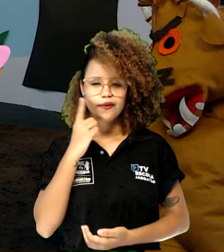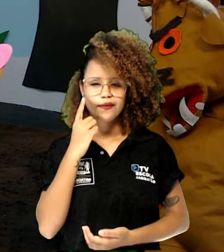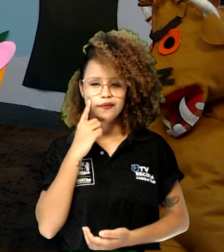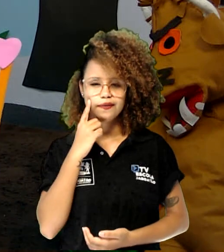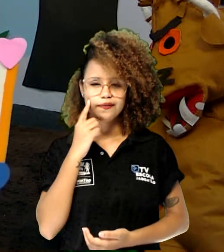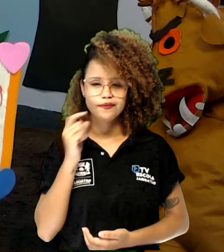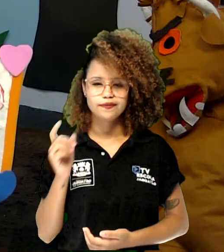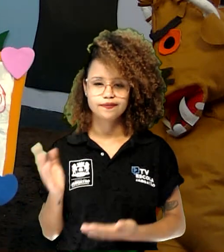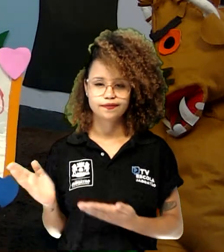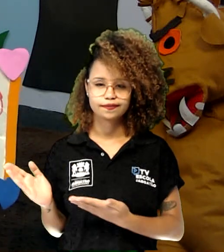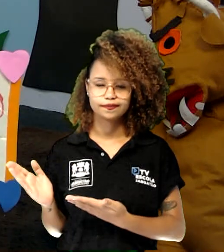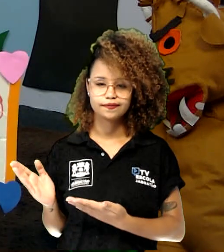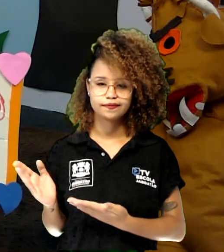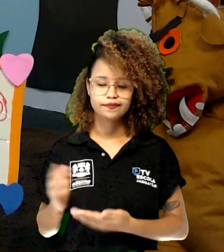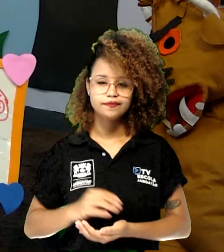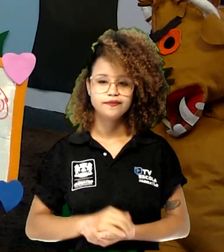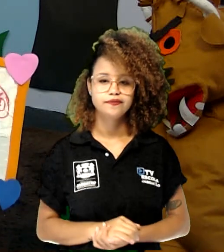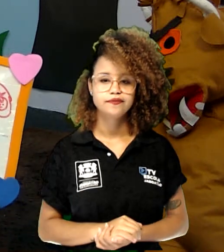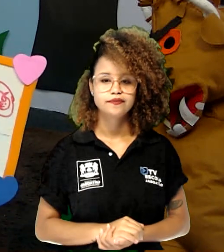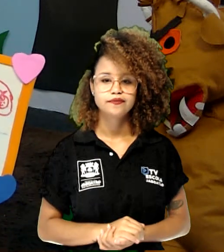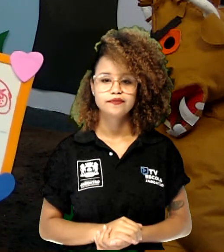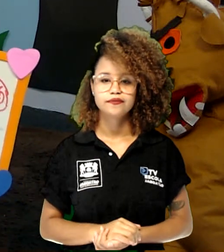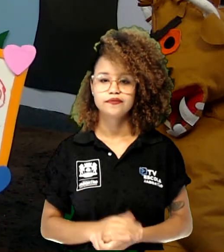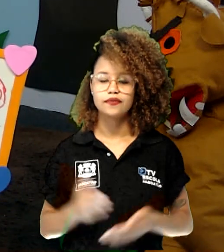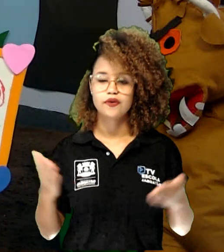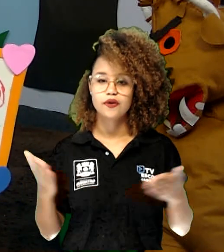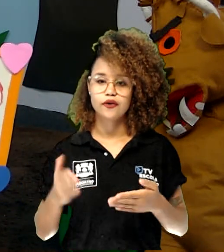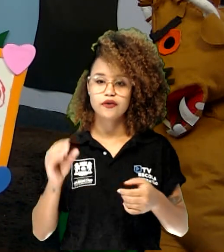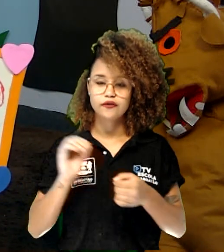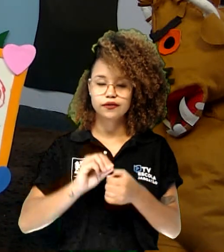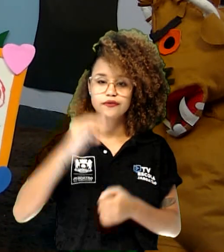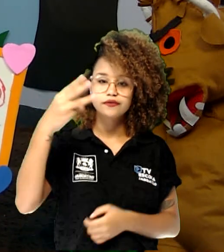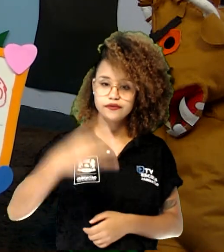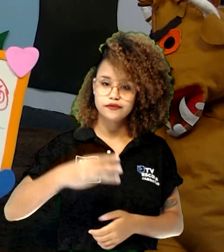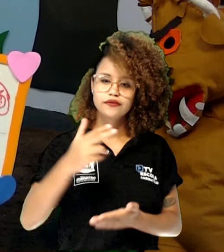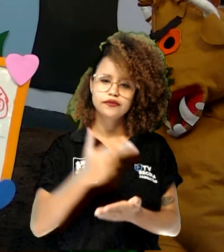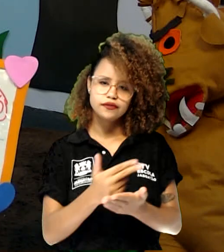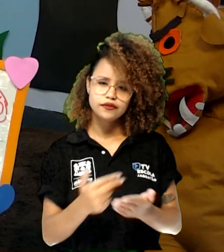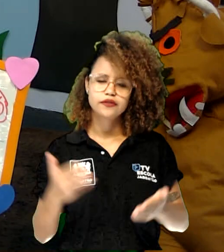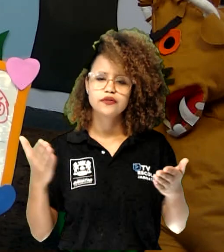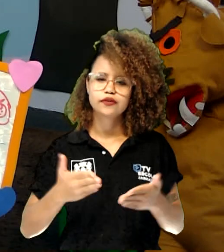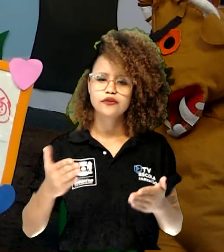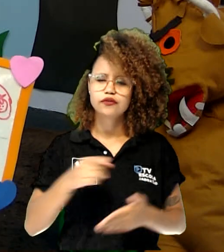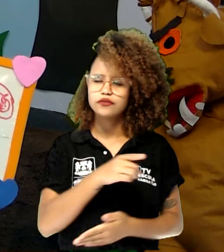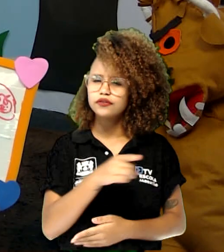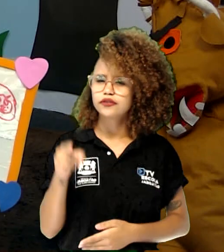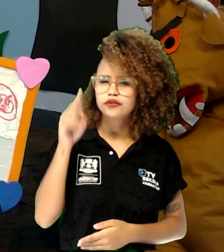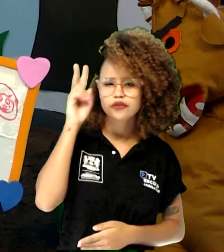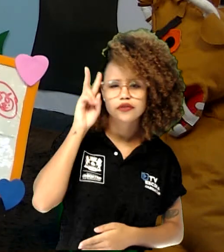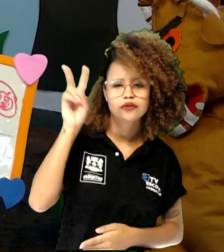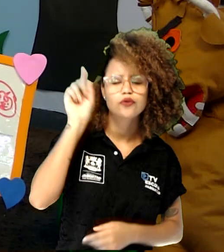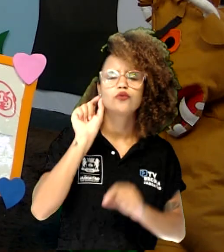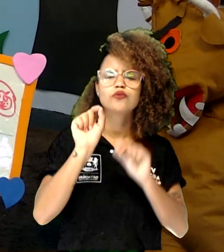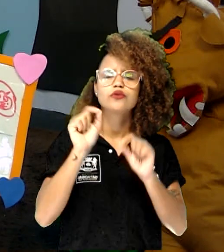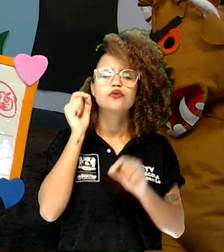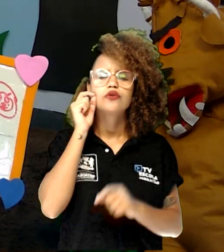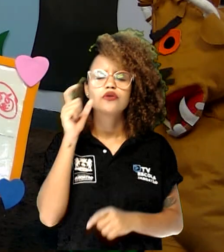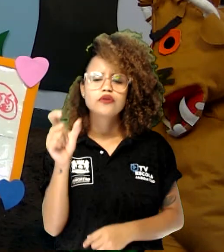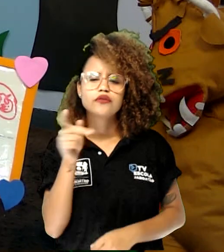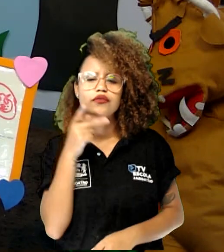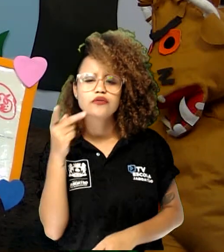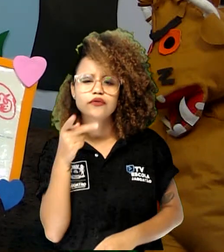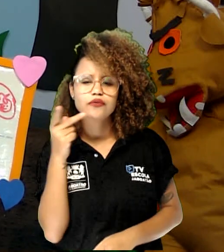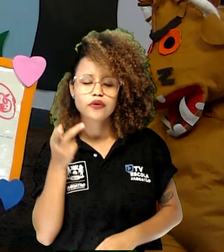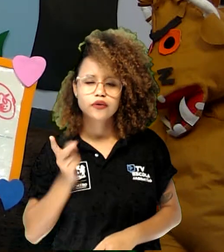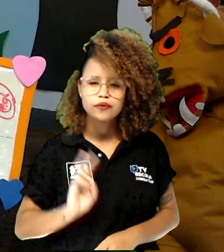coruja. Vamos agora fazer o terceiro desenho de hoje. Vocês se lembram o que foi que o ratinho inventou para